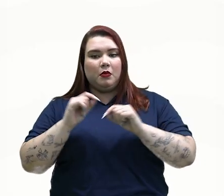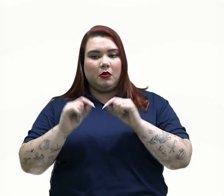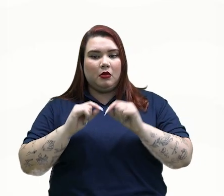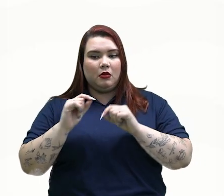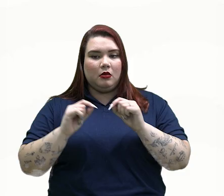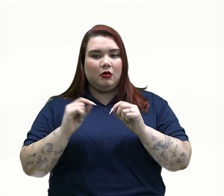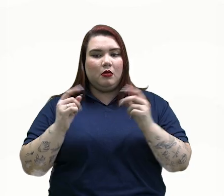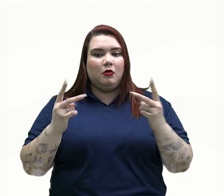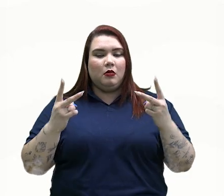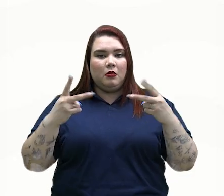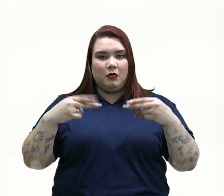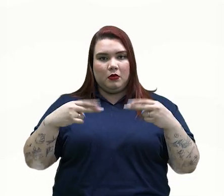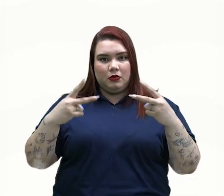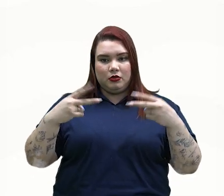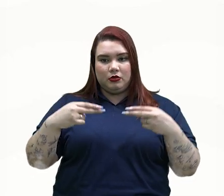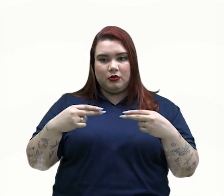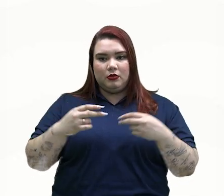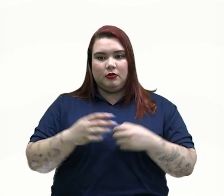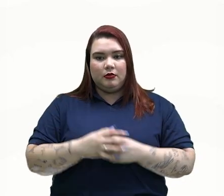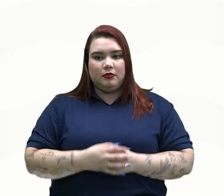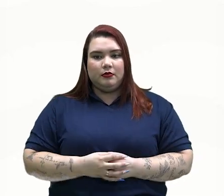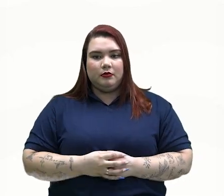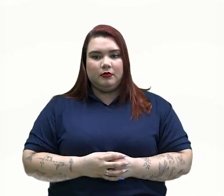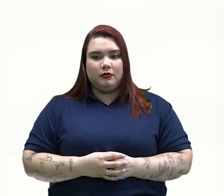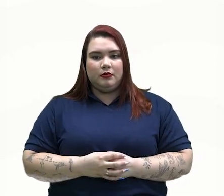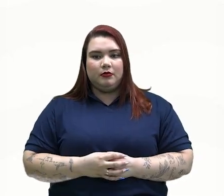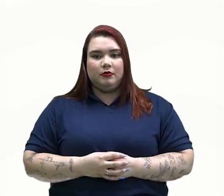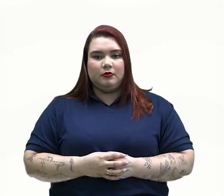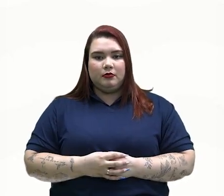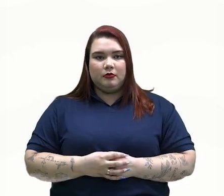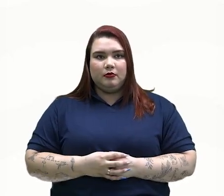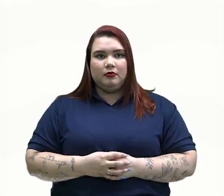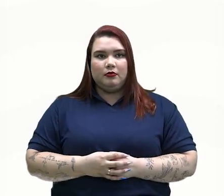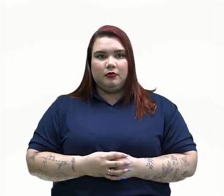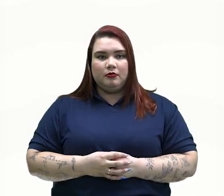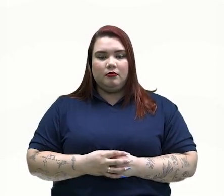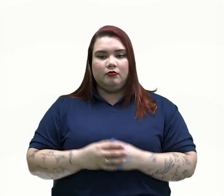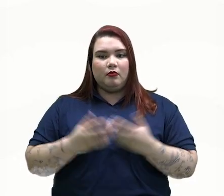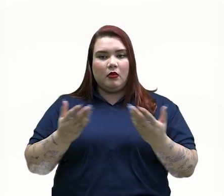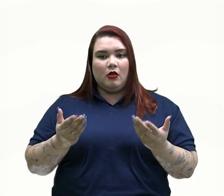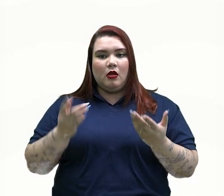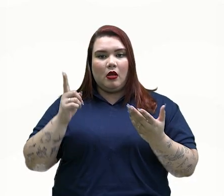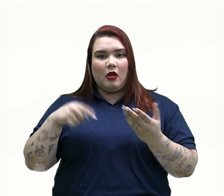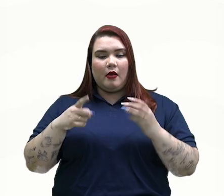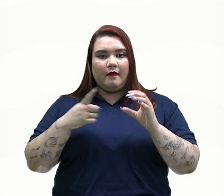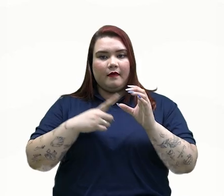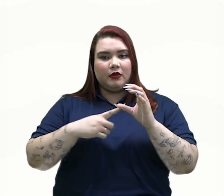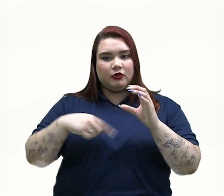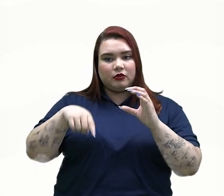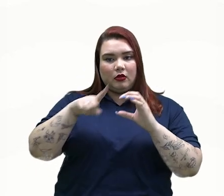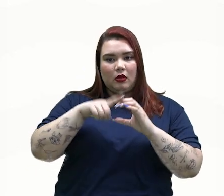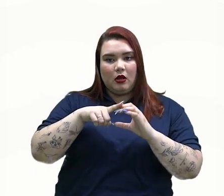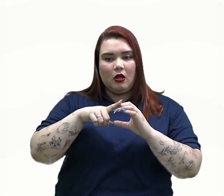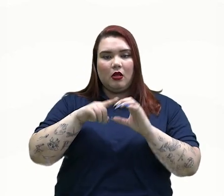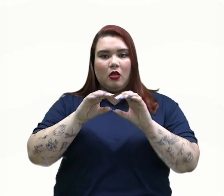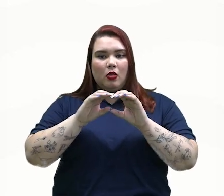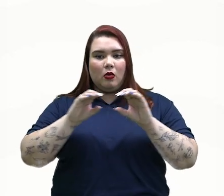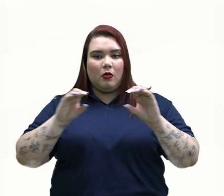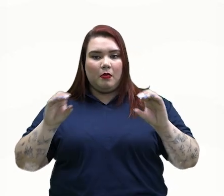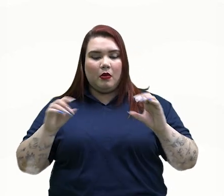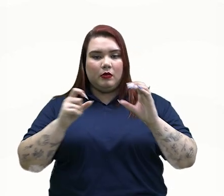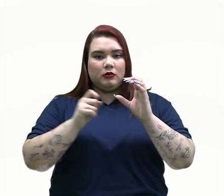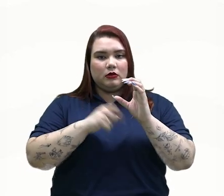cadeia homogênea, tá bom? Então ela é fechada, normal, saturada e